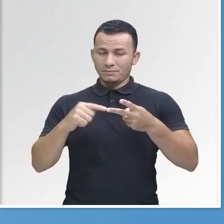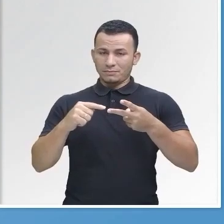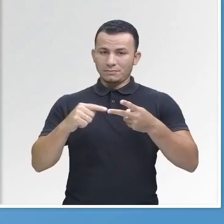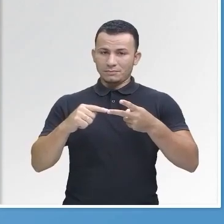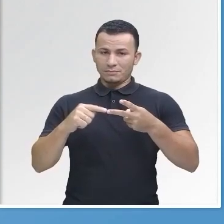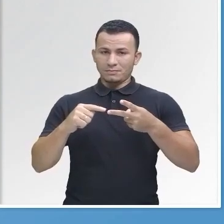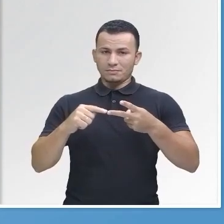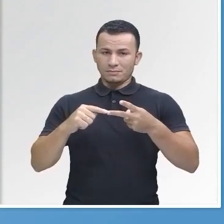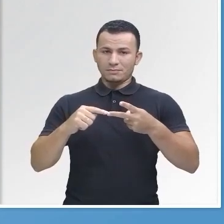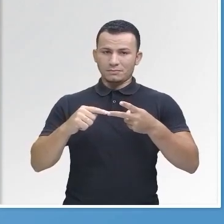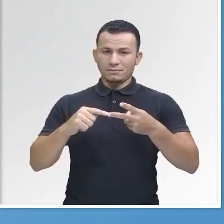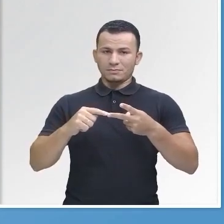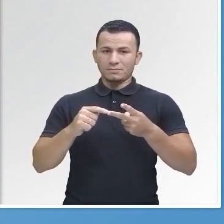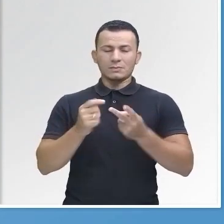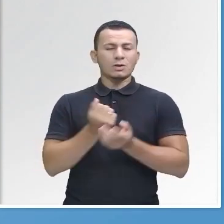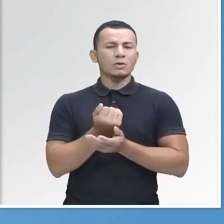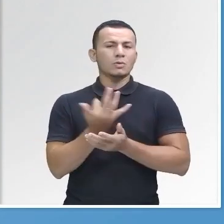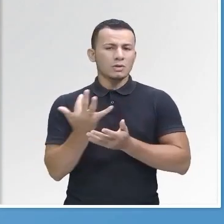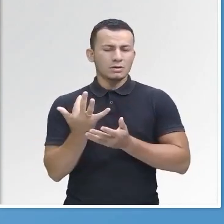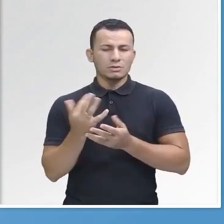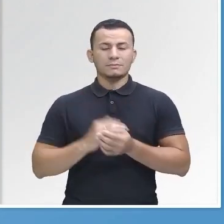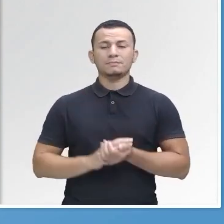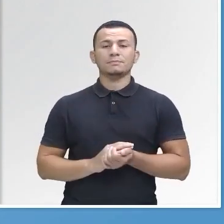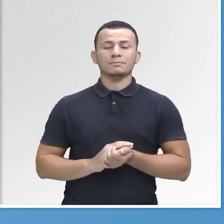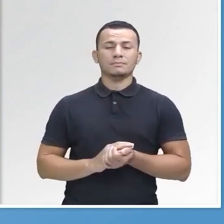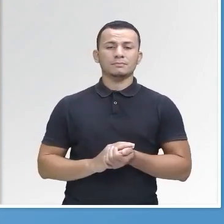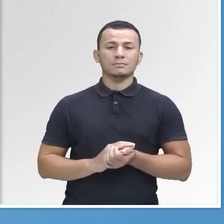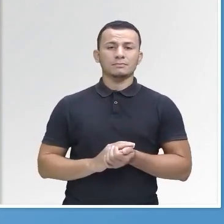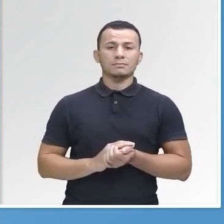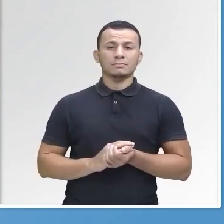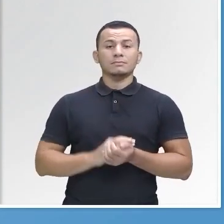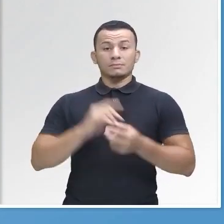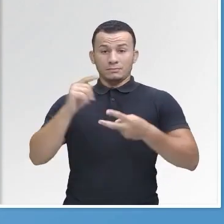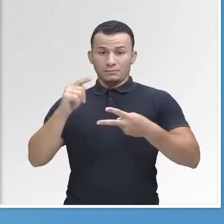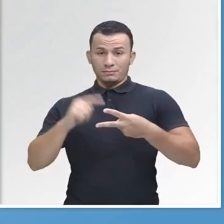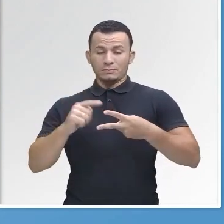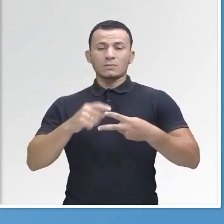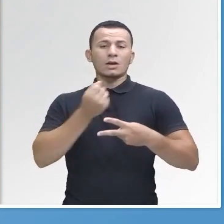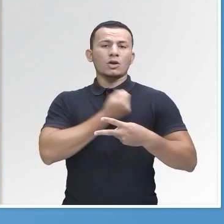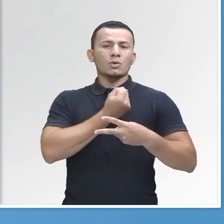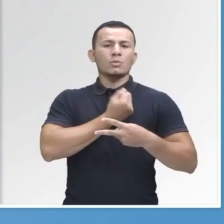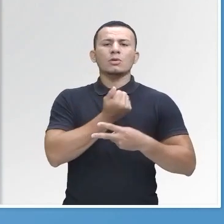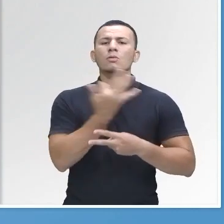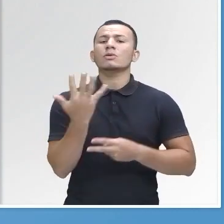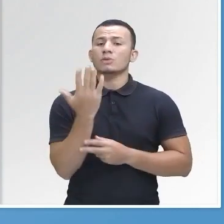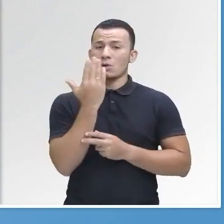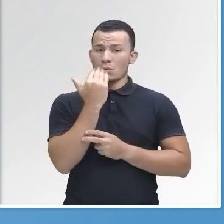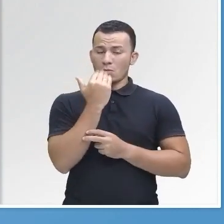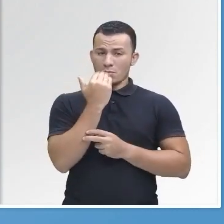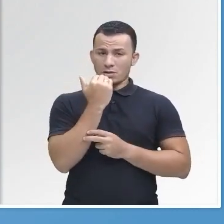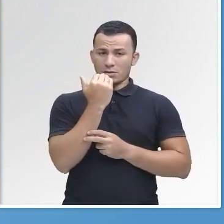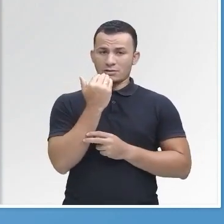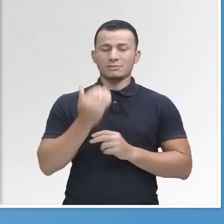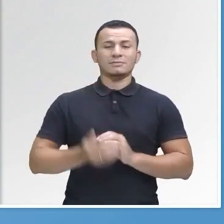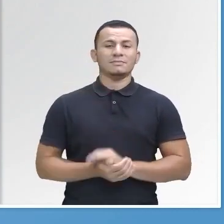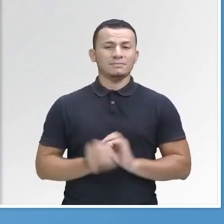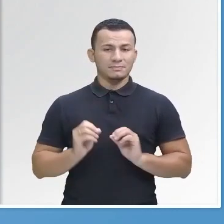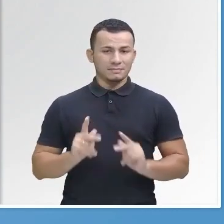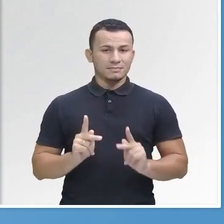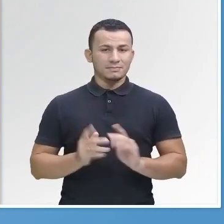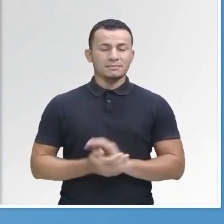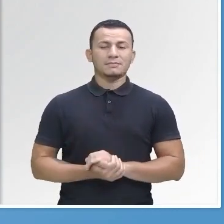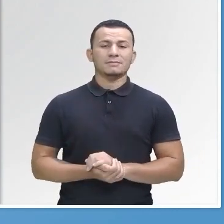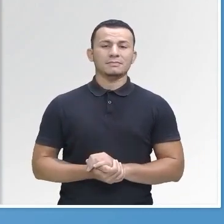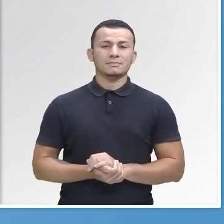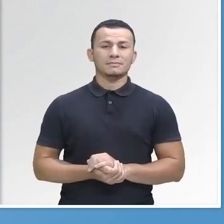as partes que eu tenho da caixinha. E o 2 vai representar o meu numerador. Foi quantas eu comi da caixa, tá certo? Muito bem, de olho na